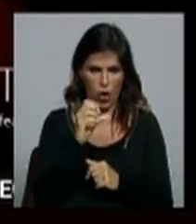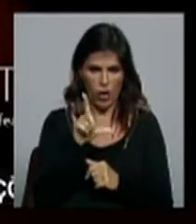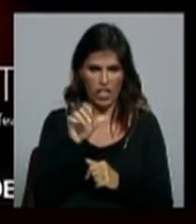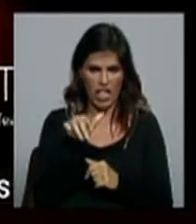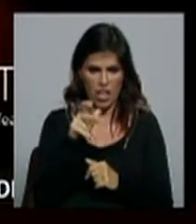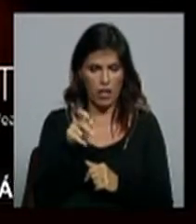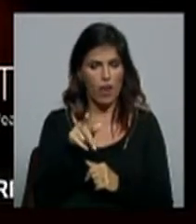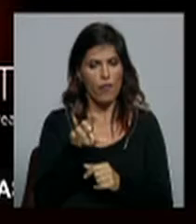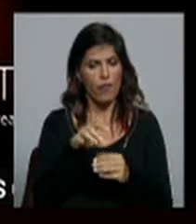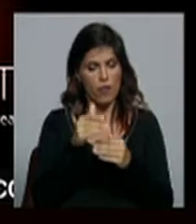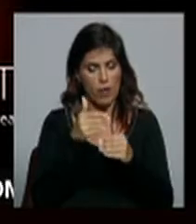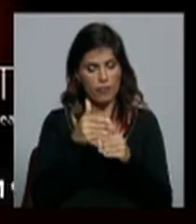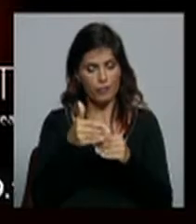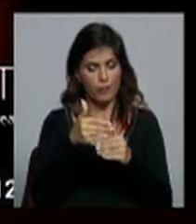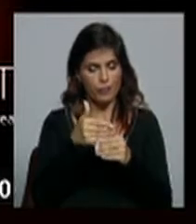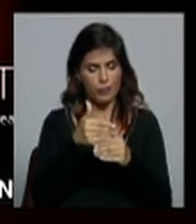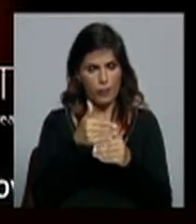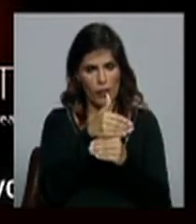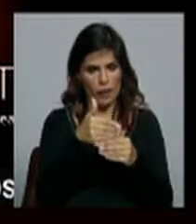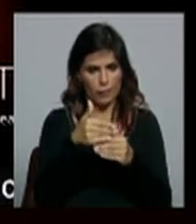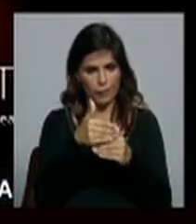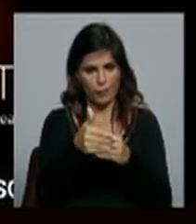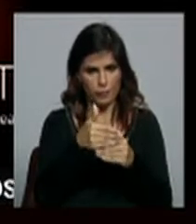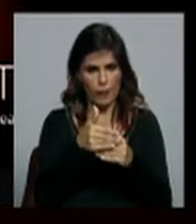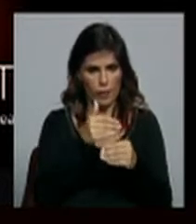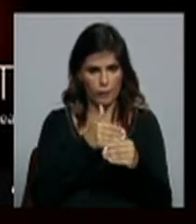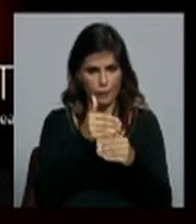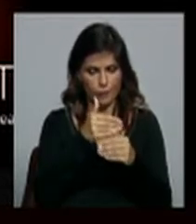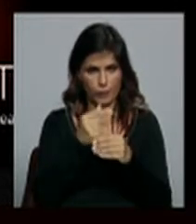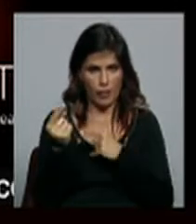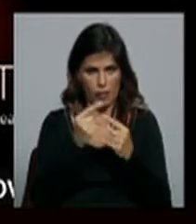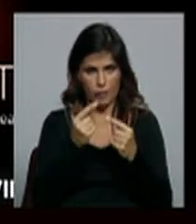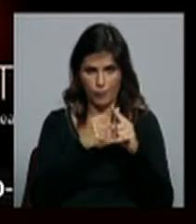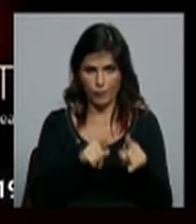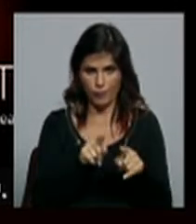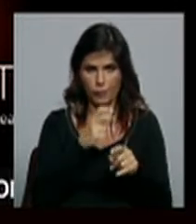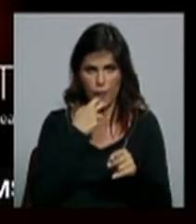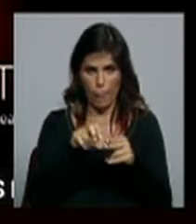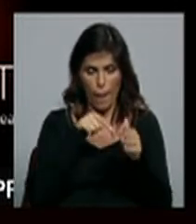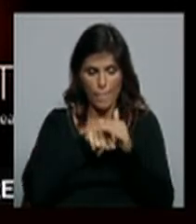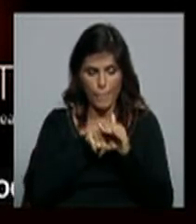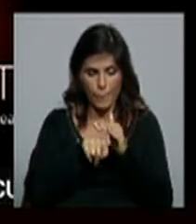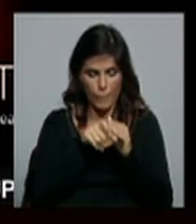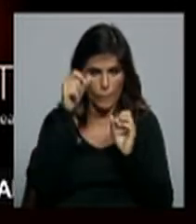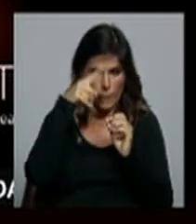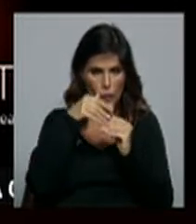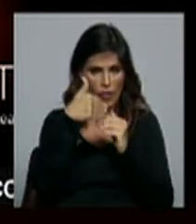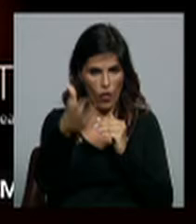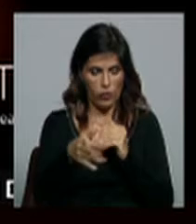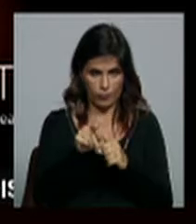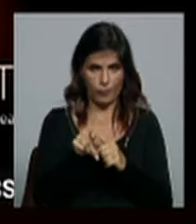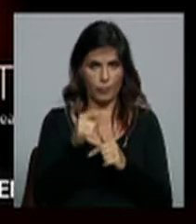uma zona de fronteira entre duas zonas de transportes diferentes de energia do interior do Sol para o exterior do Sol. Temos